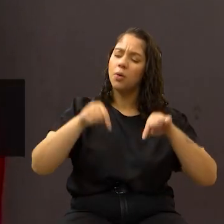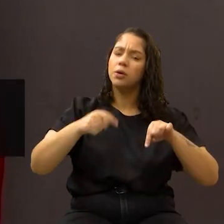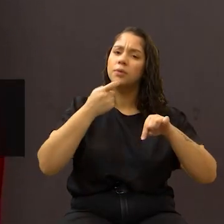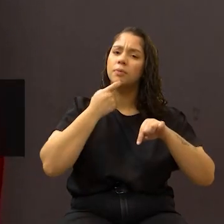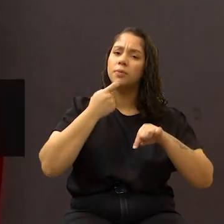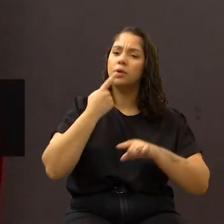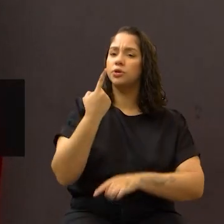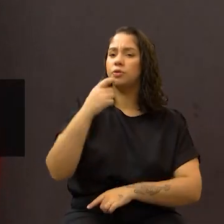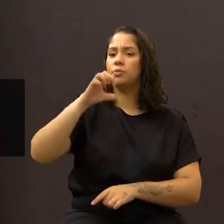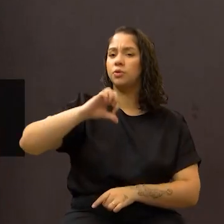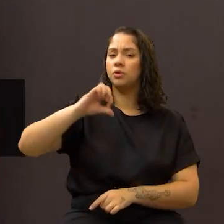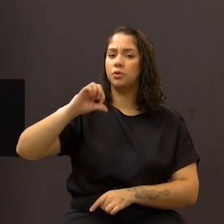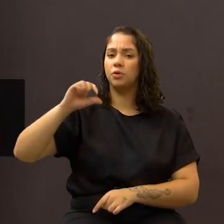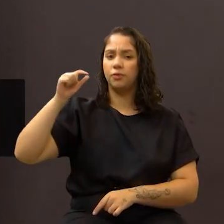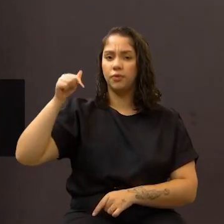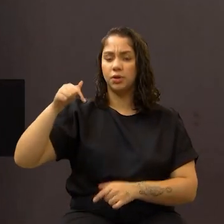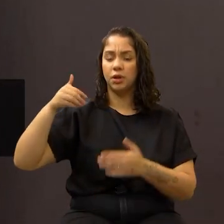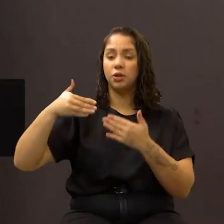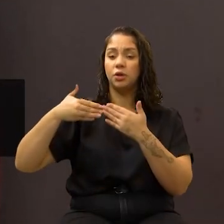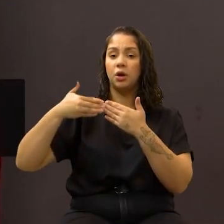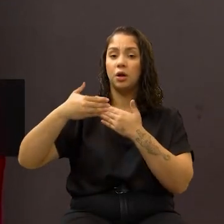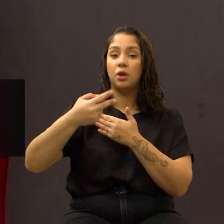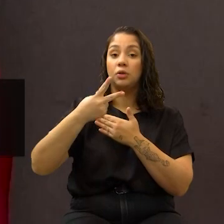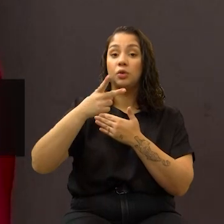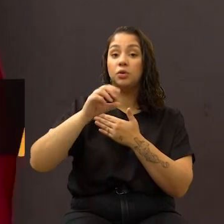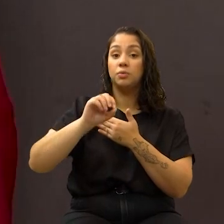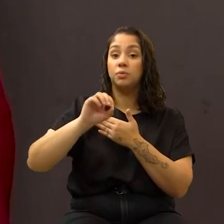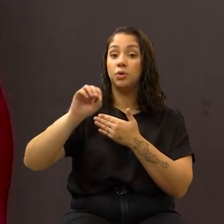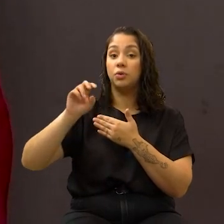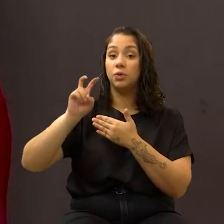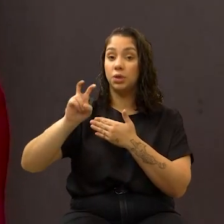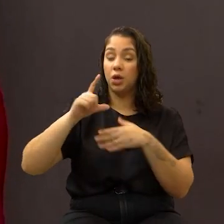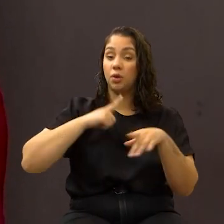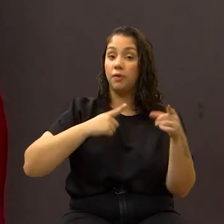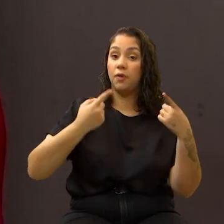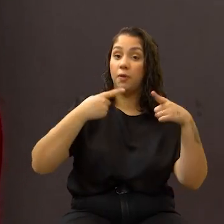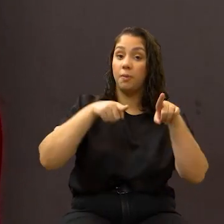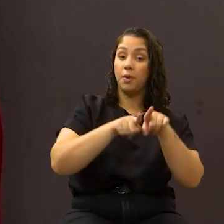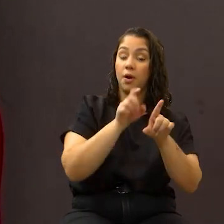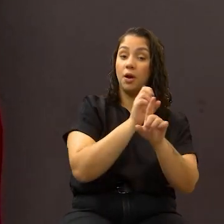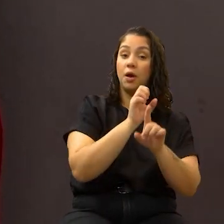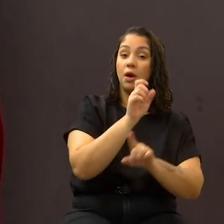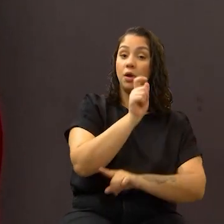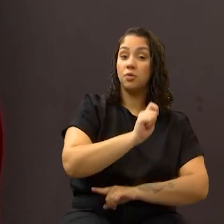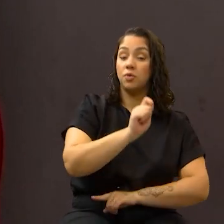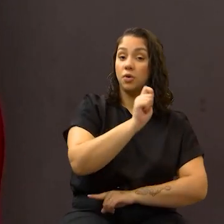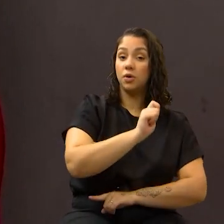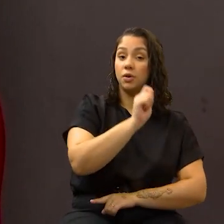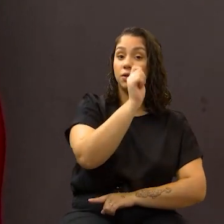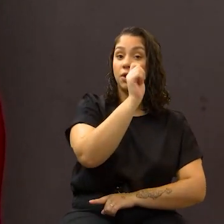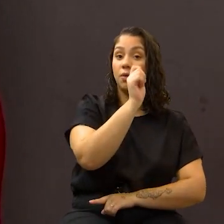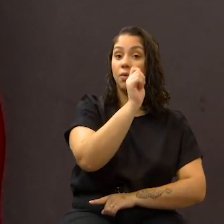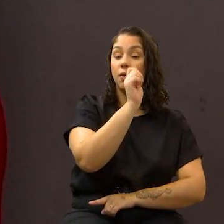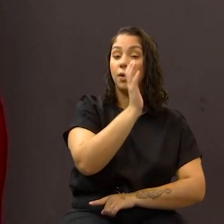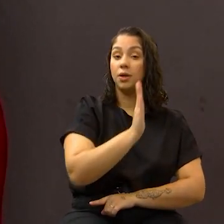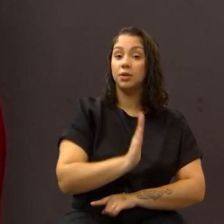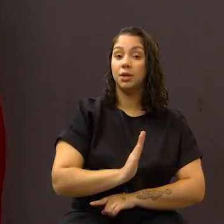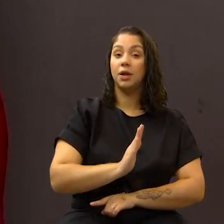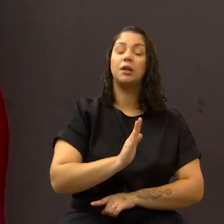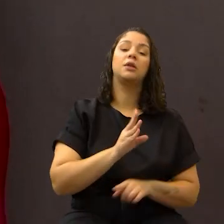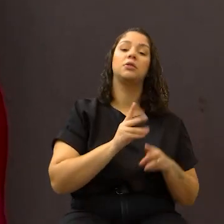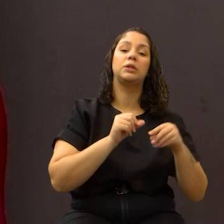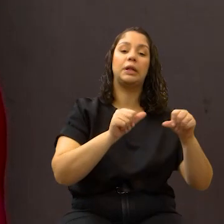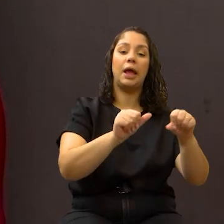isso em Campinas desde 97, sendo que a partir de 2005, em uma parceria com a Associação Brasileira Terra dos